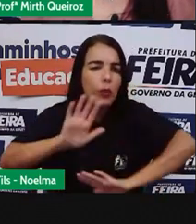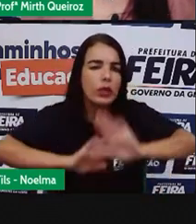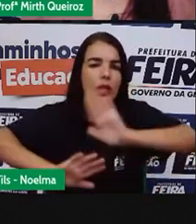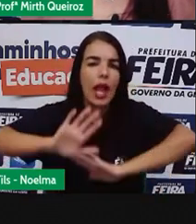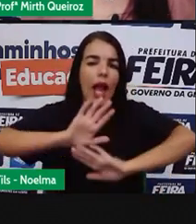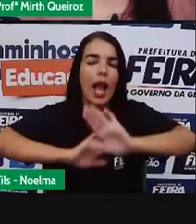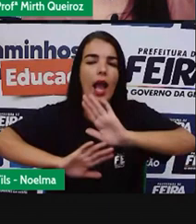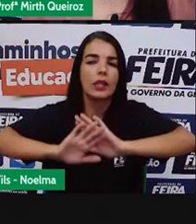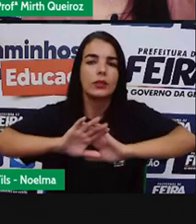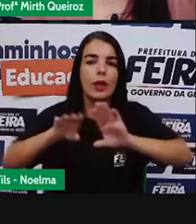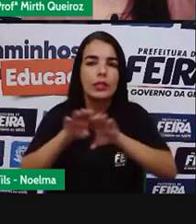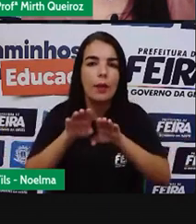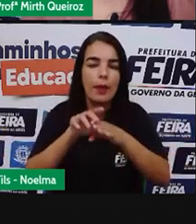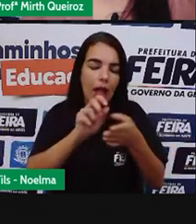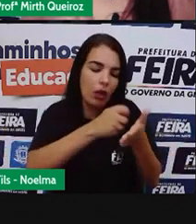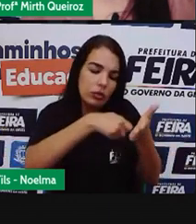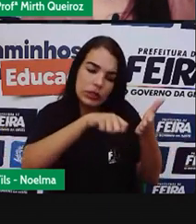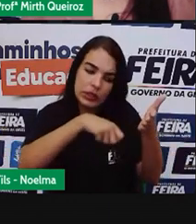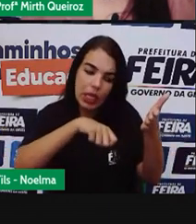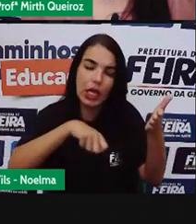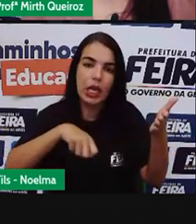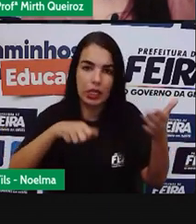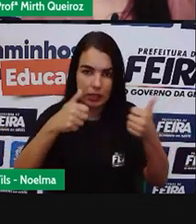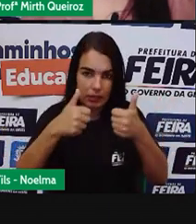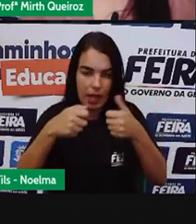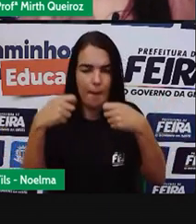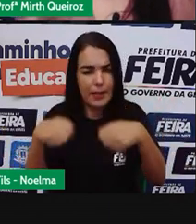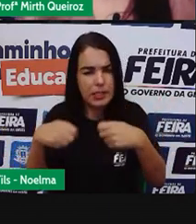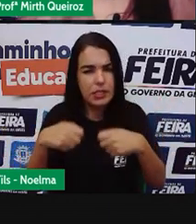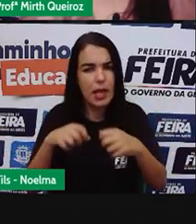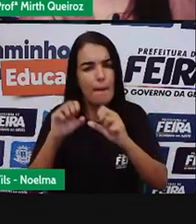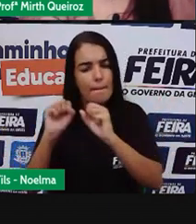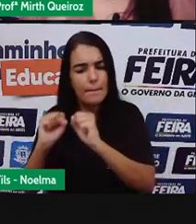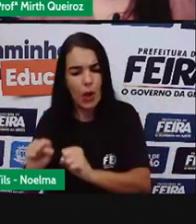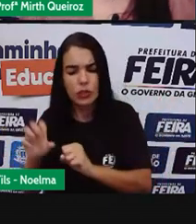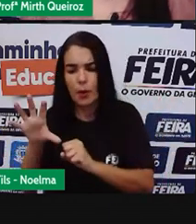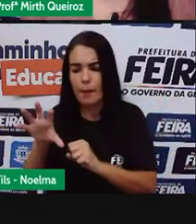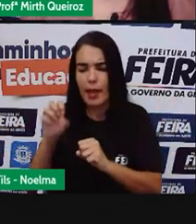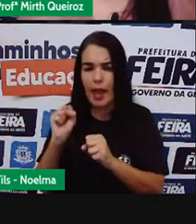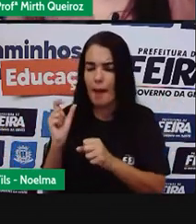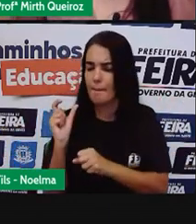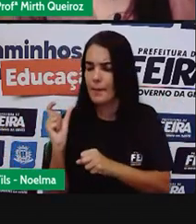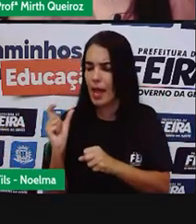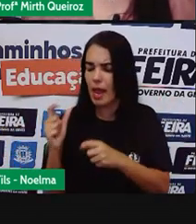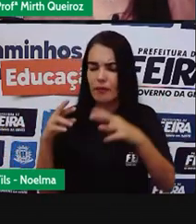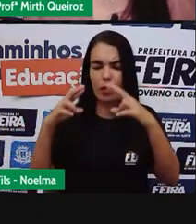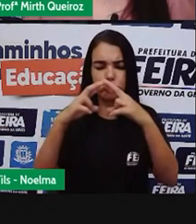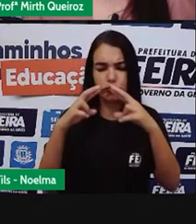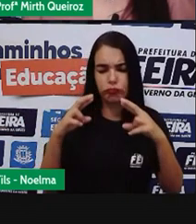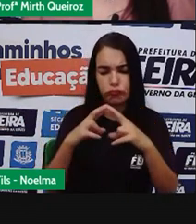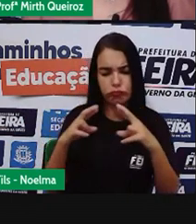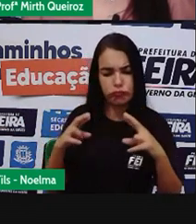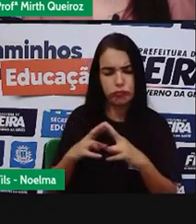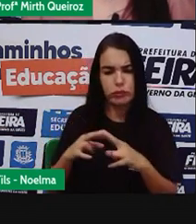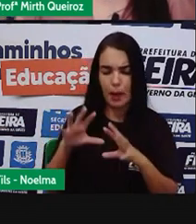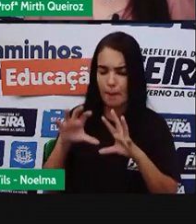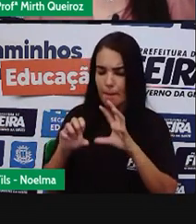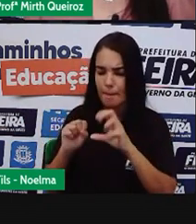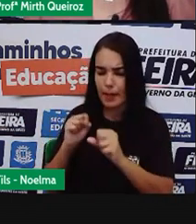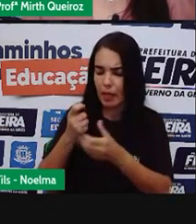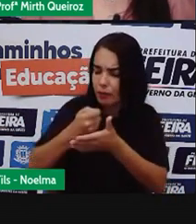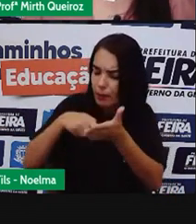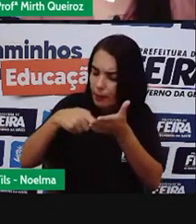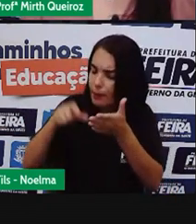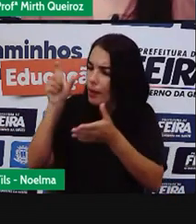cuidado, cuidado aí com a ortografia. Se preciso for, peguem algumas palavras aí que rimam, façam uma listagem aí para que vocês